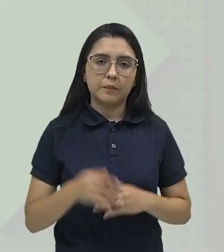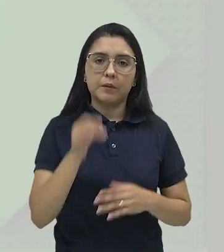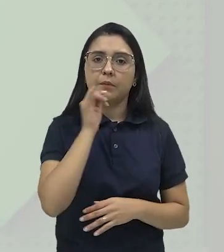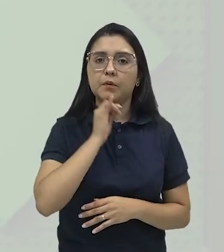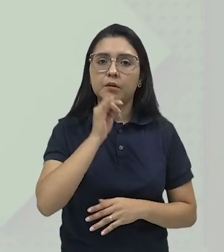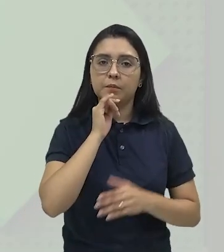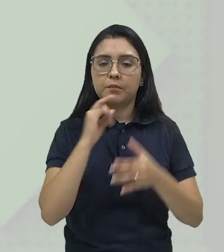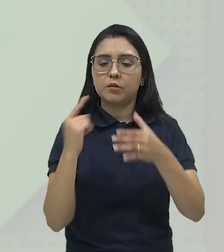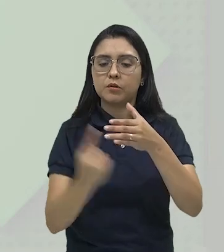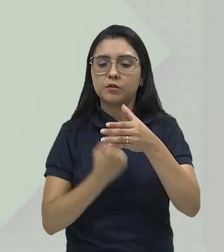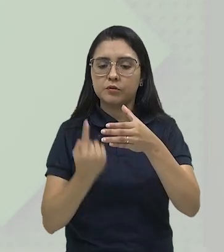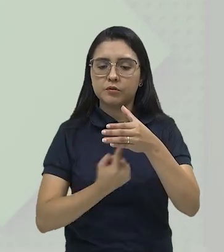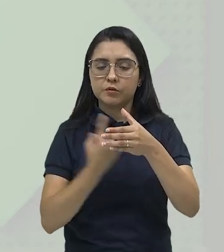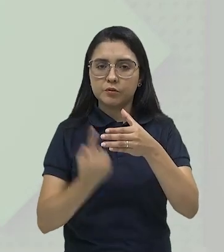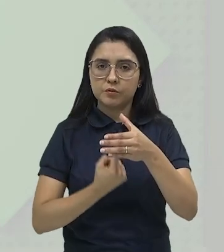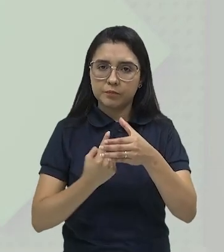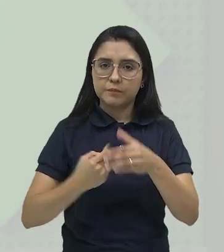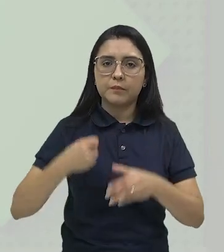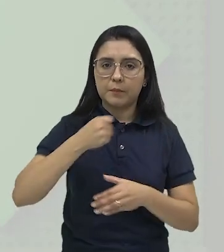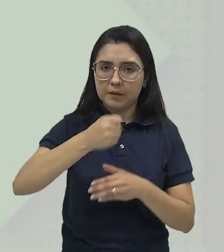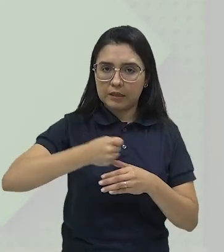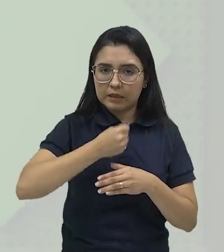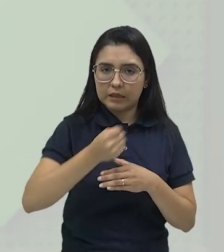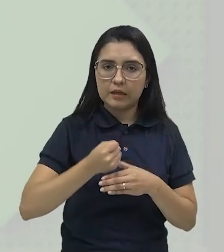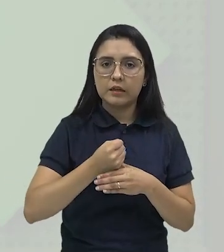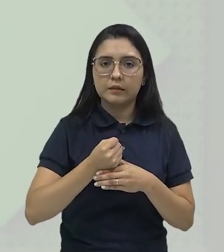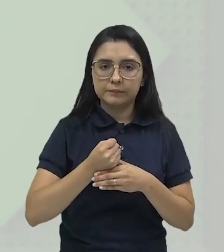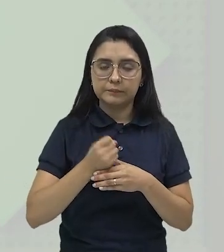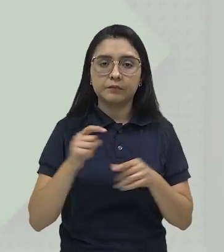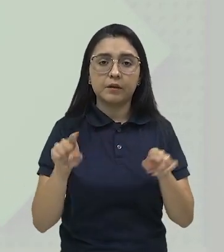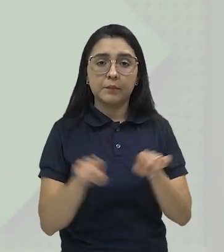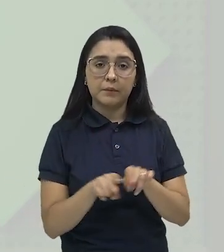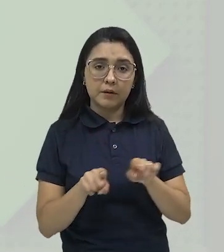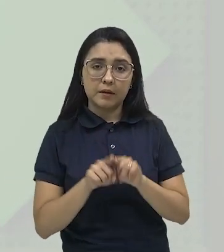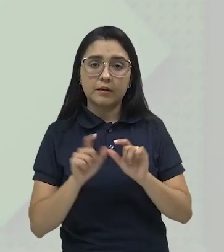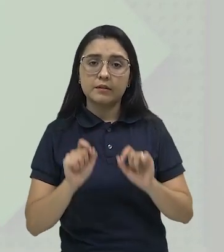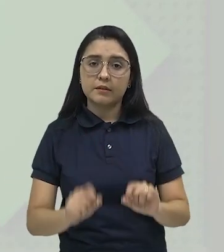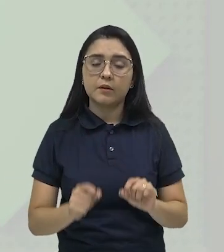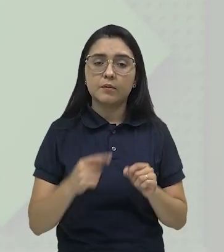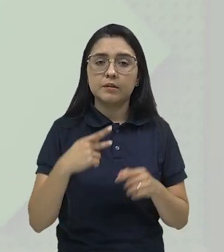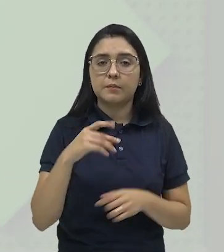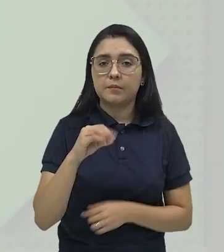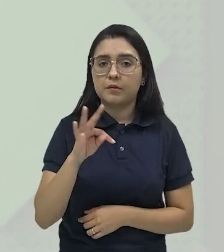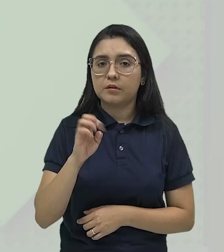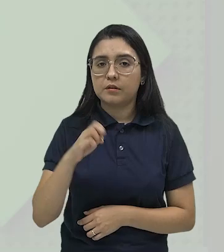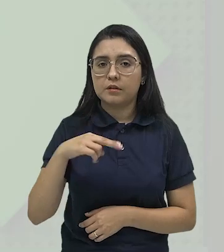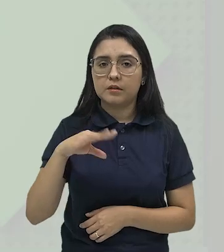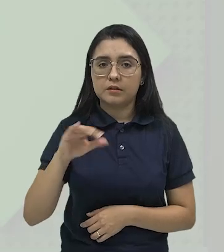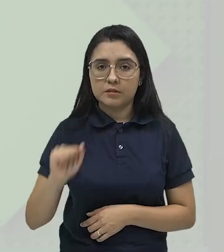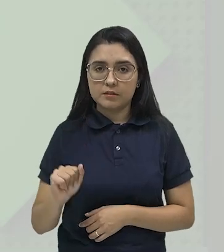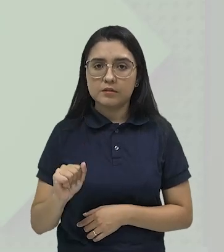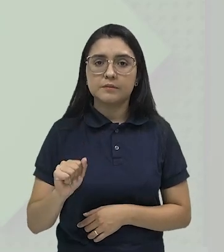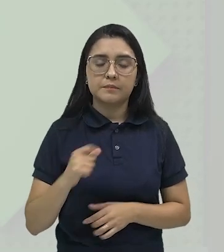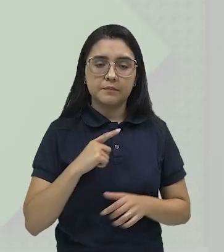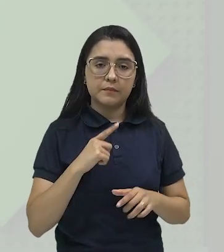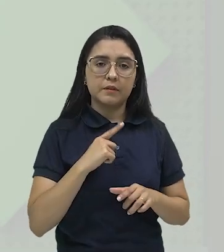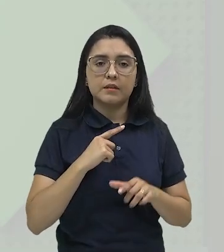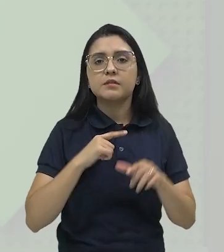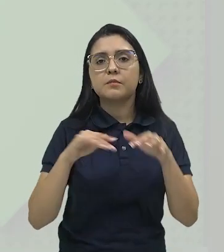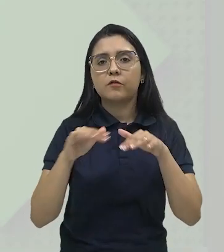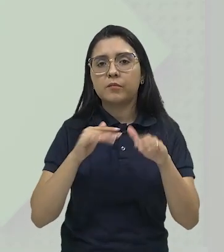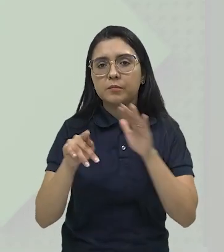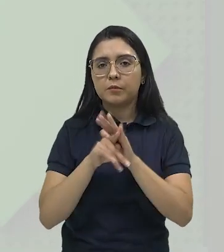nos liquidificadores, batedeiras da sua casa. Então, essa potência, ou seja, esse trabalho que o